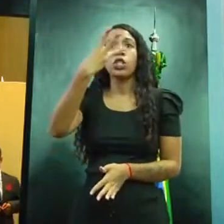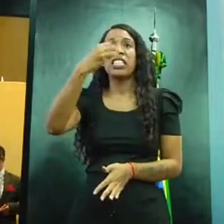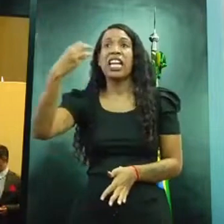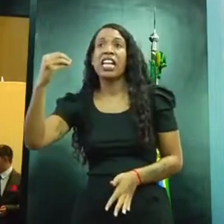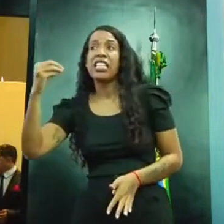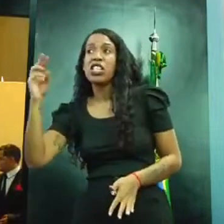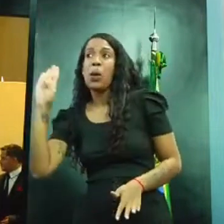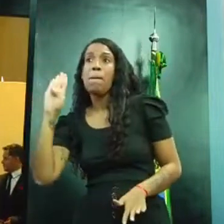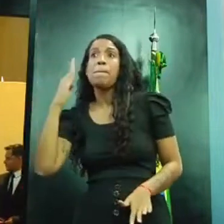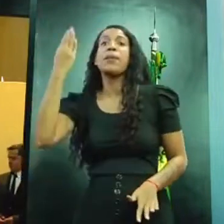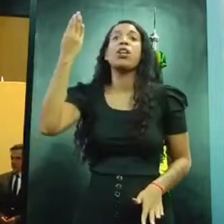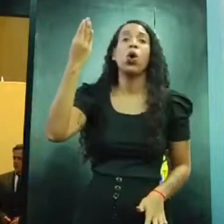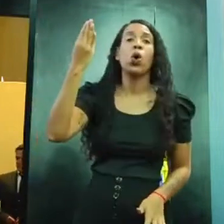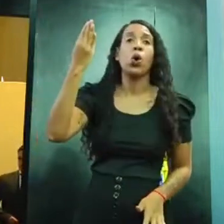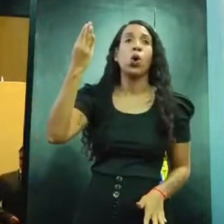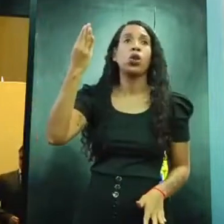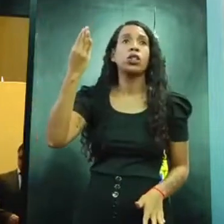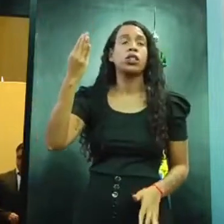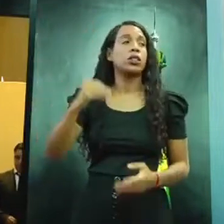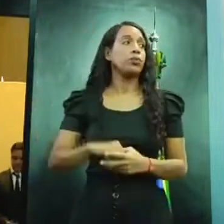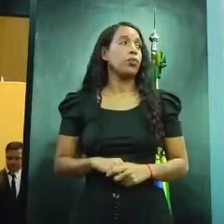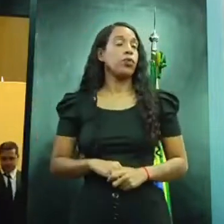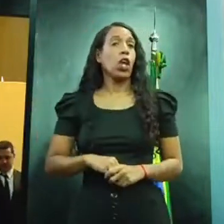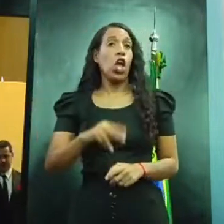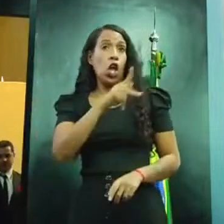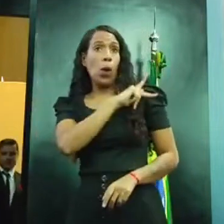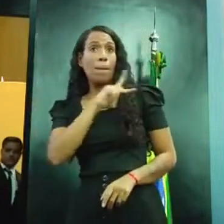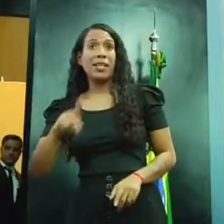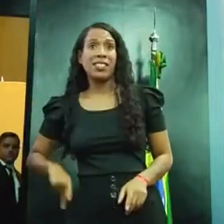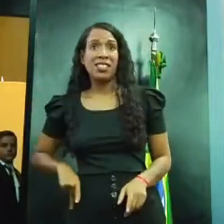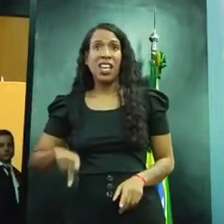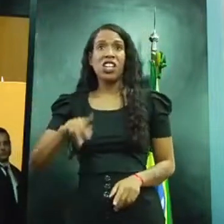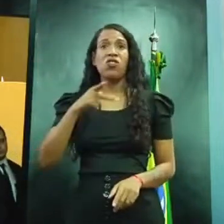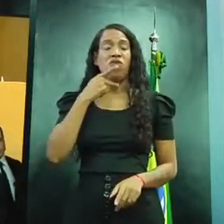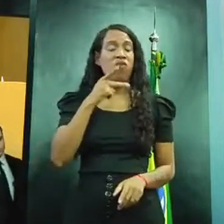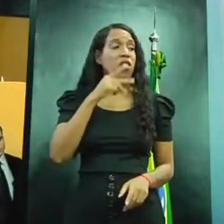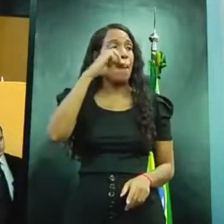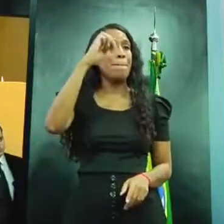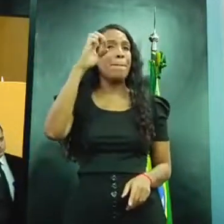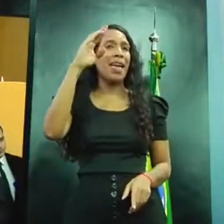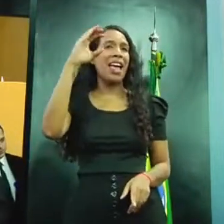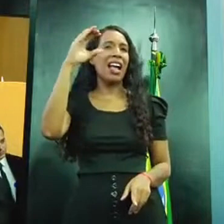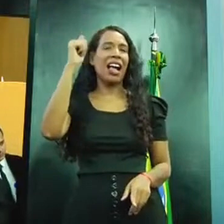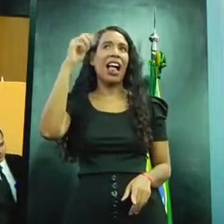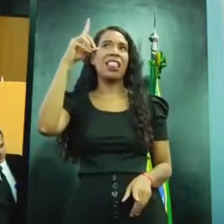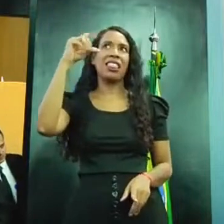bilhões, e o presidente Mercadante já falou bastante sobre isso.